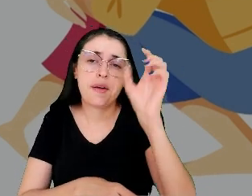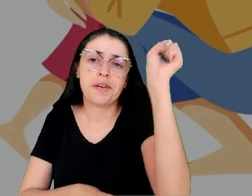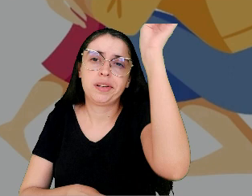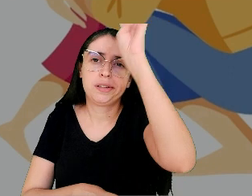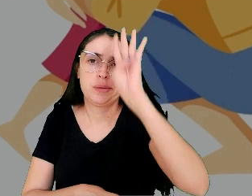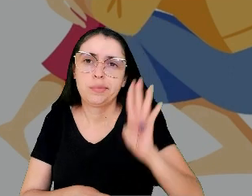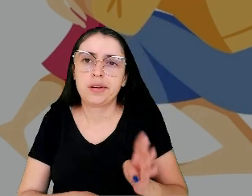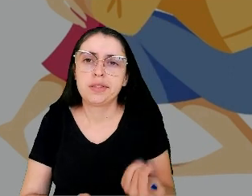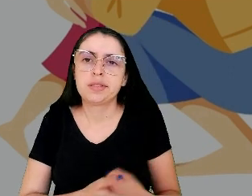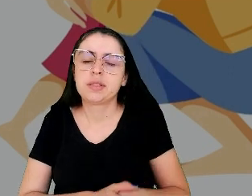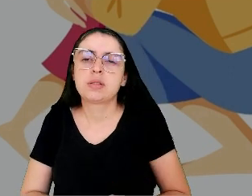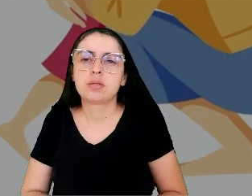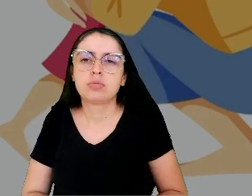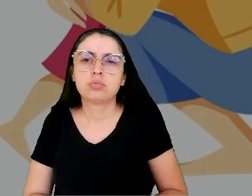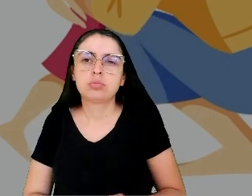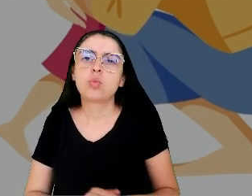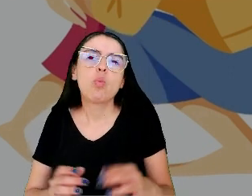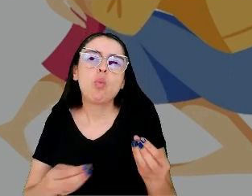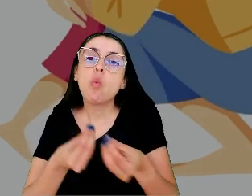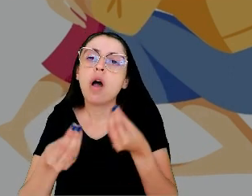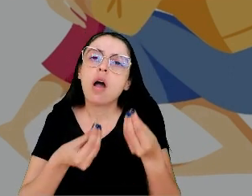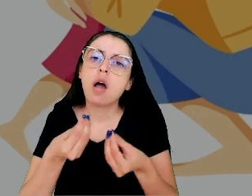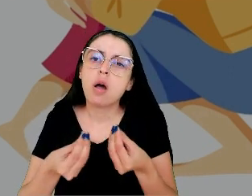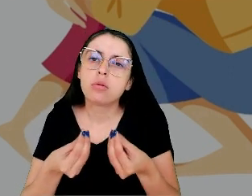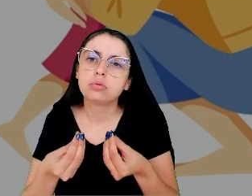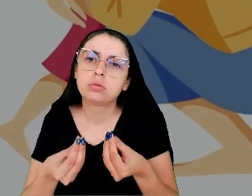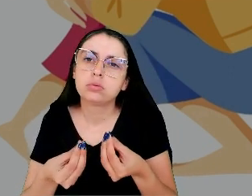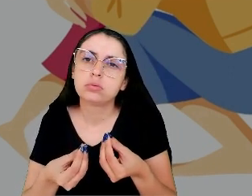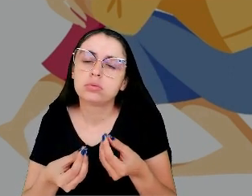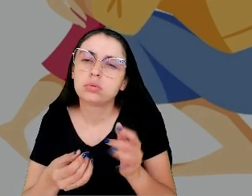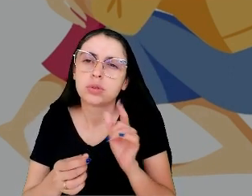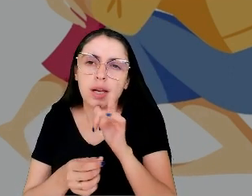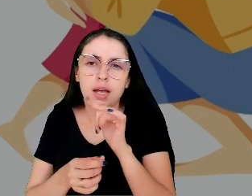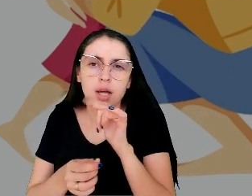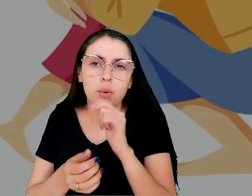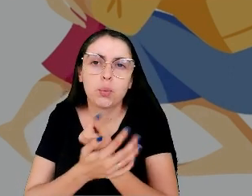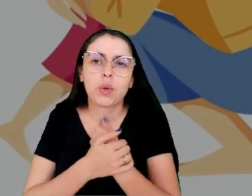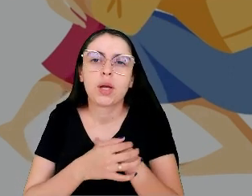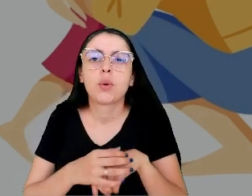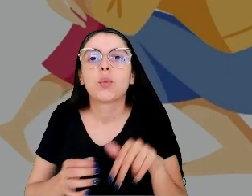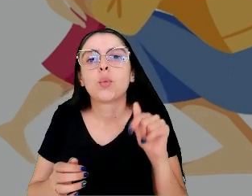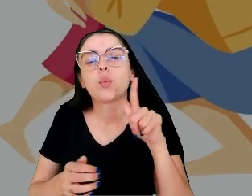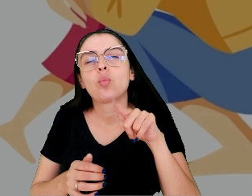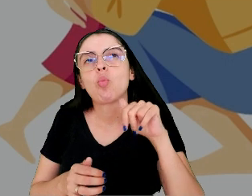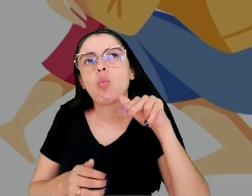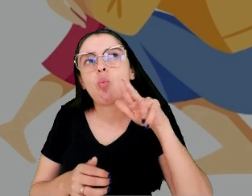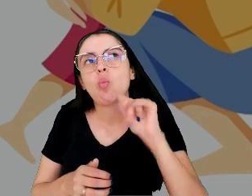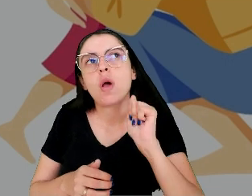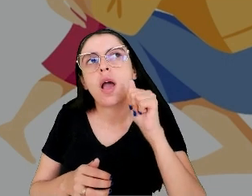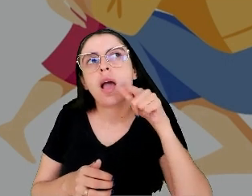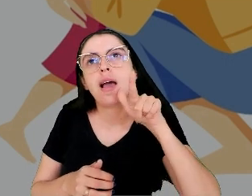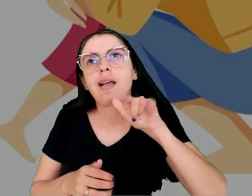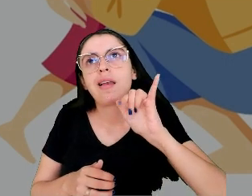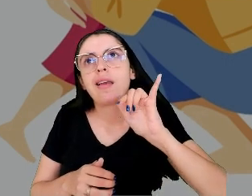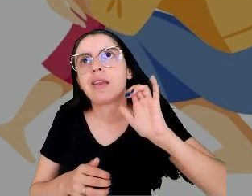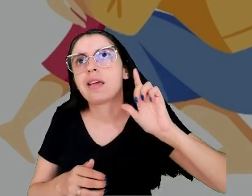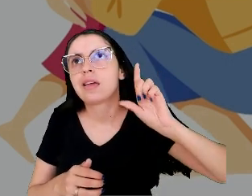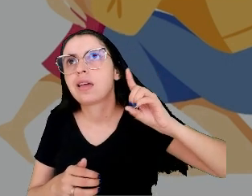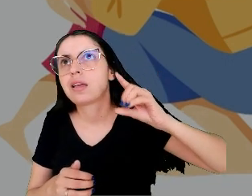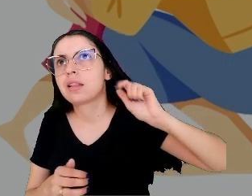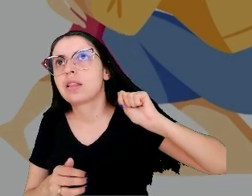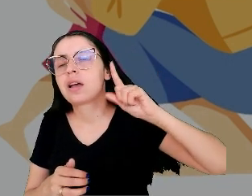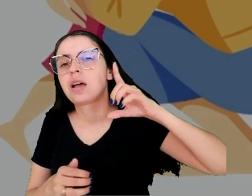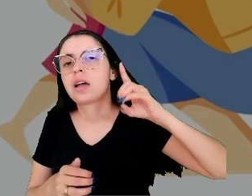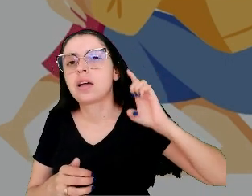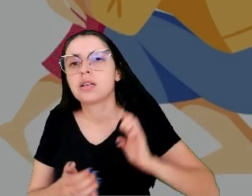unidade ou ponto de coleta qual é a qualidade da água em relação a todos